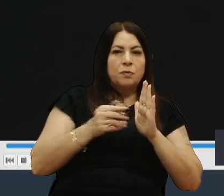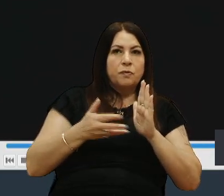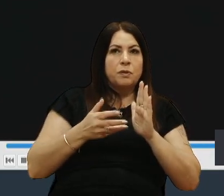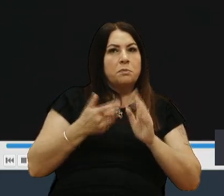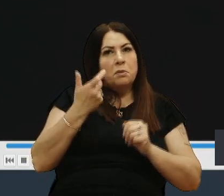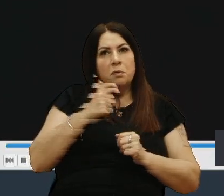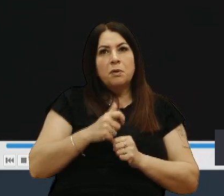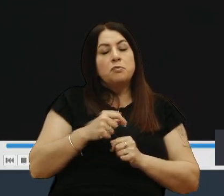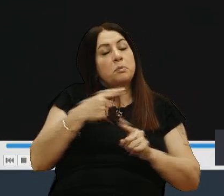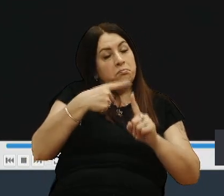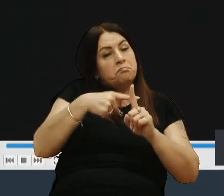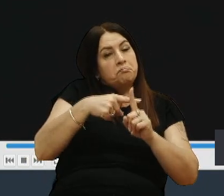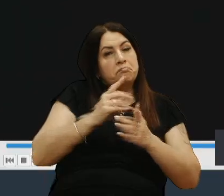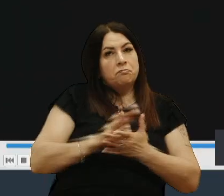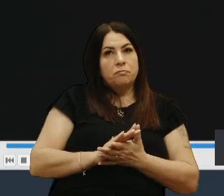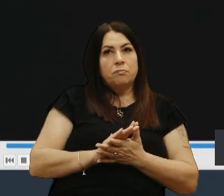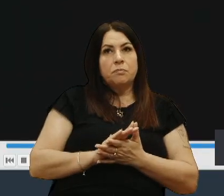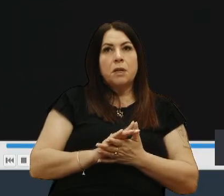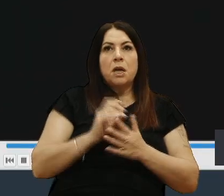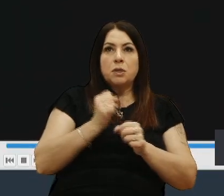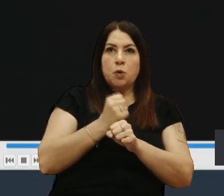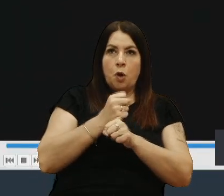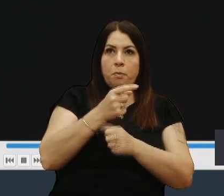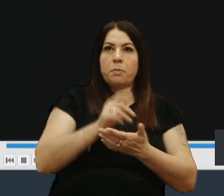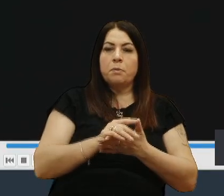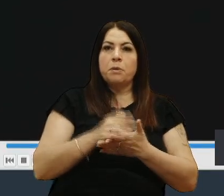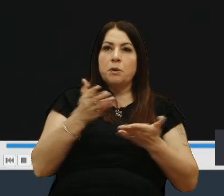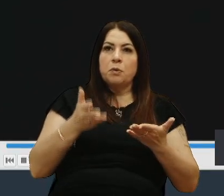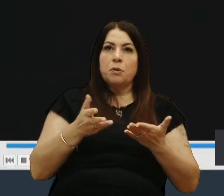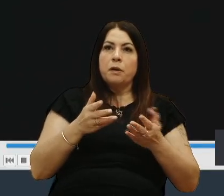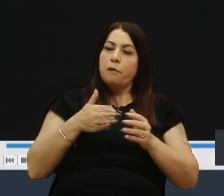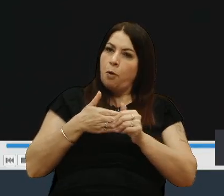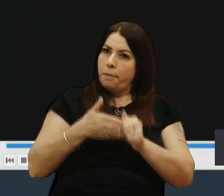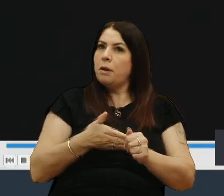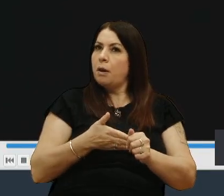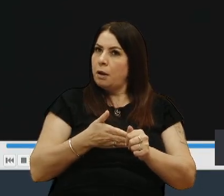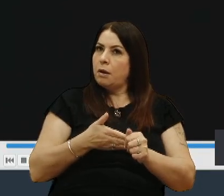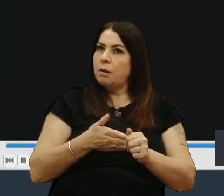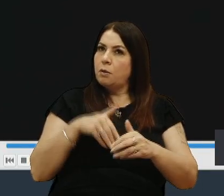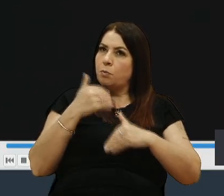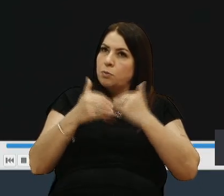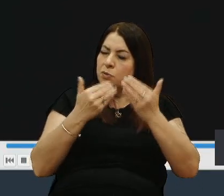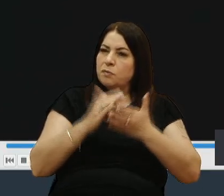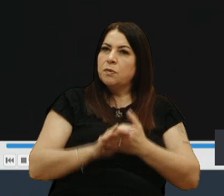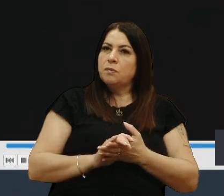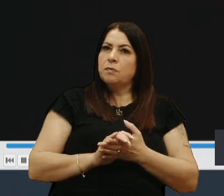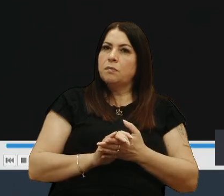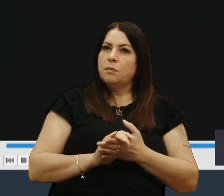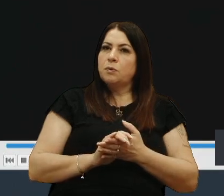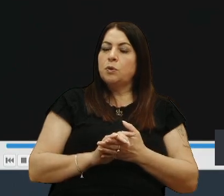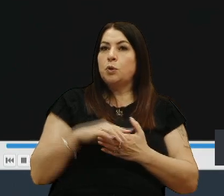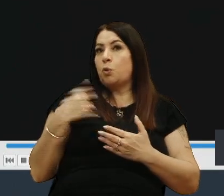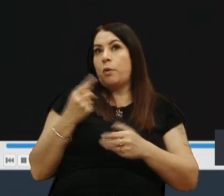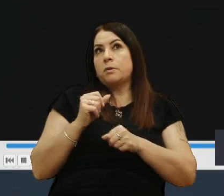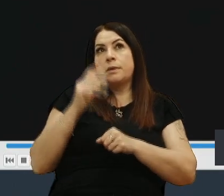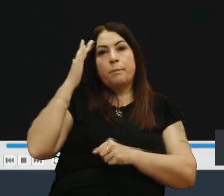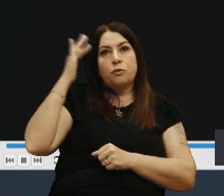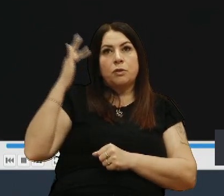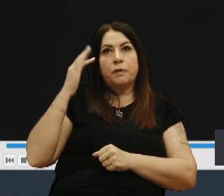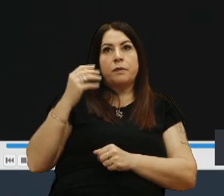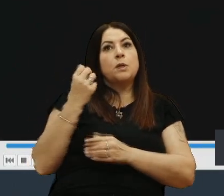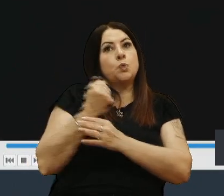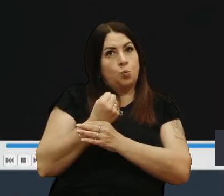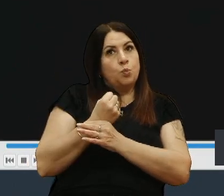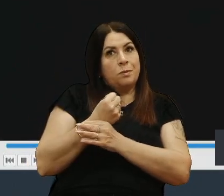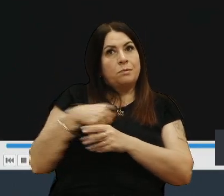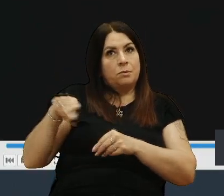muito positivo essa obra, e agora a gente vai acompanhar, ver como desenvolve o que a gente esperava, que seria a nossa segurança